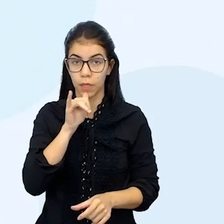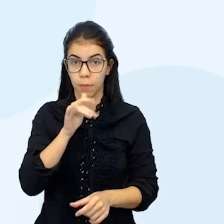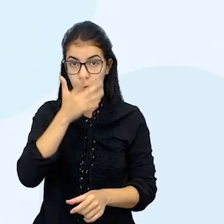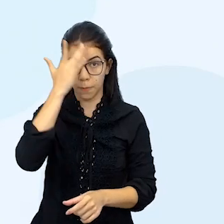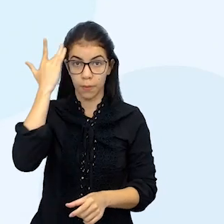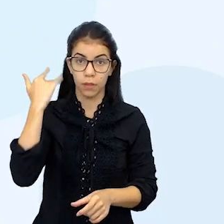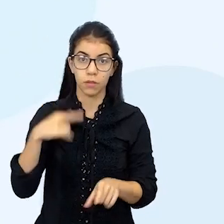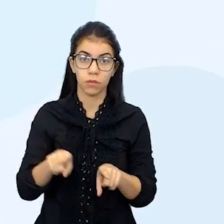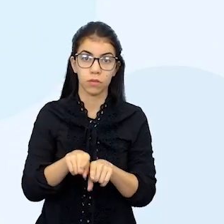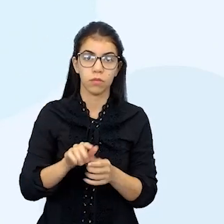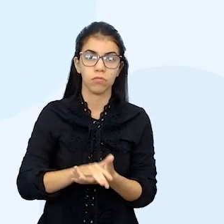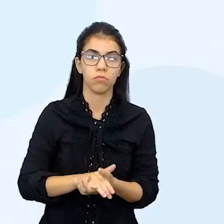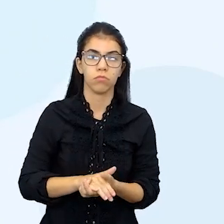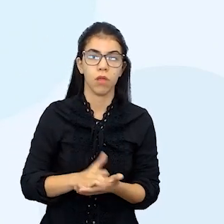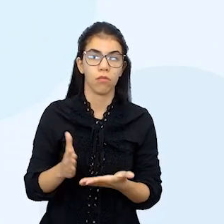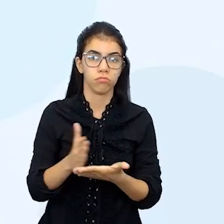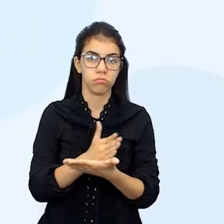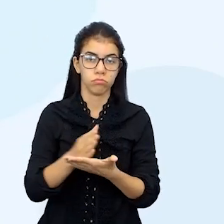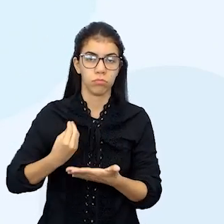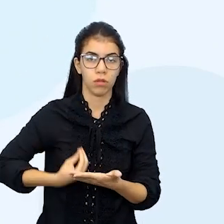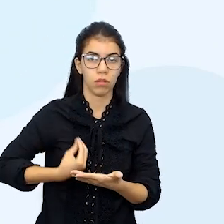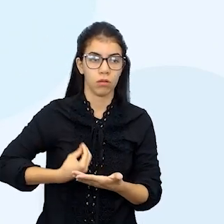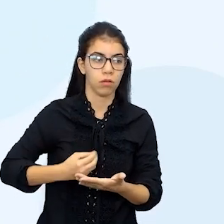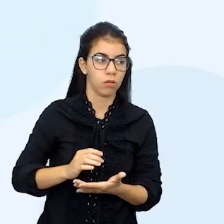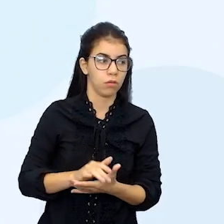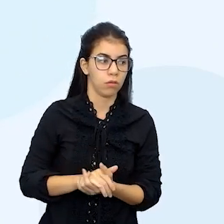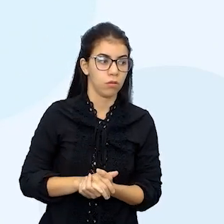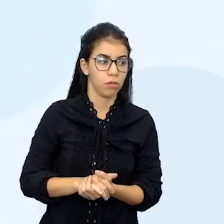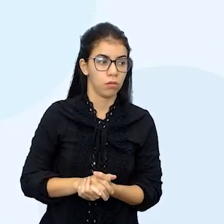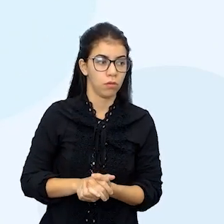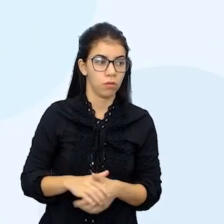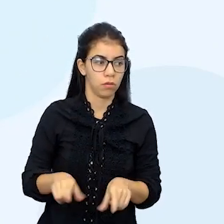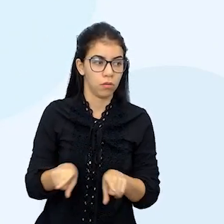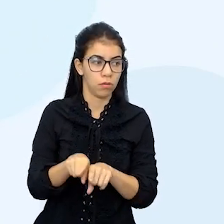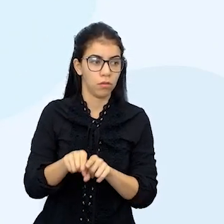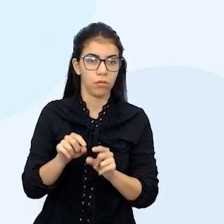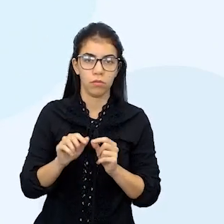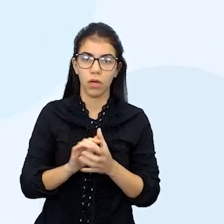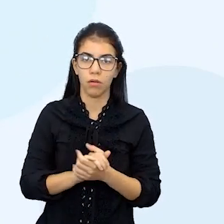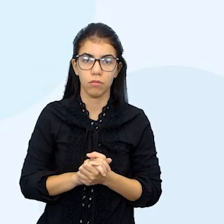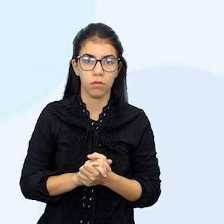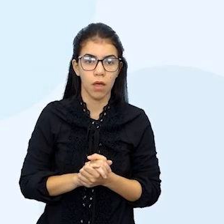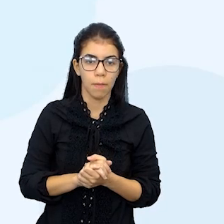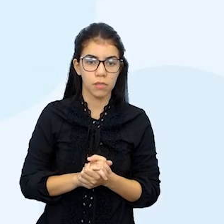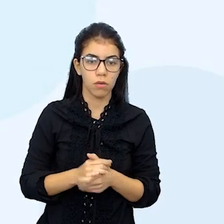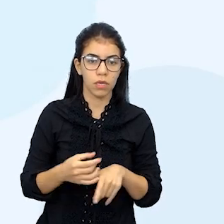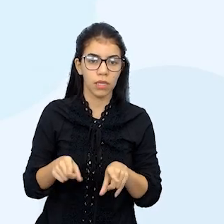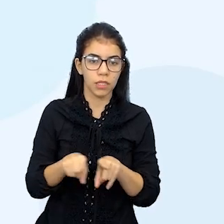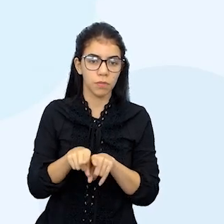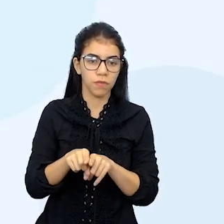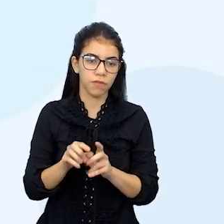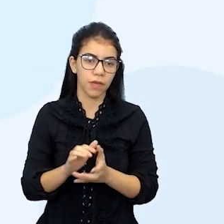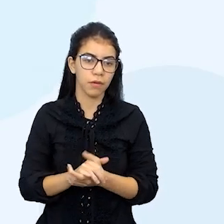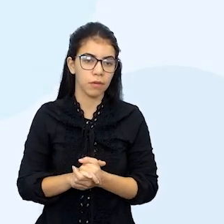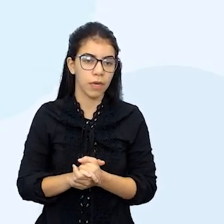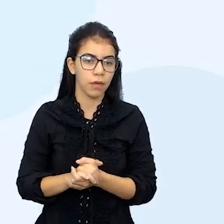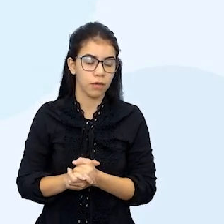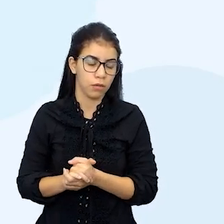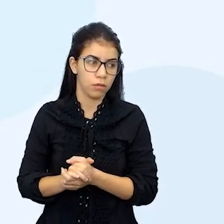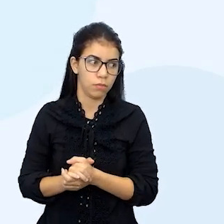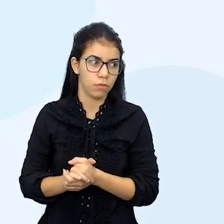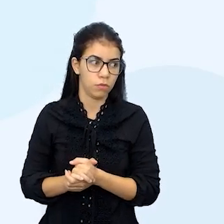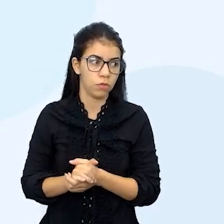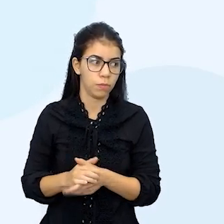migrantes contemporâneos estão sujeitos ao seu dia a dia, diferenças culturais, barreira linguística, solidão, etc. Eu acho que essa questão simbólica a gente